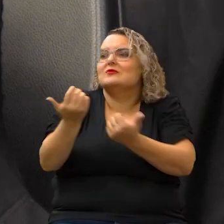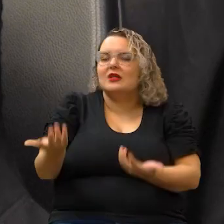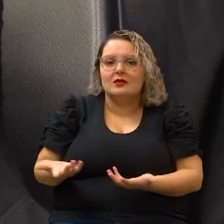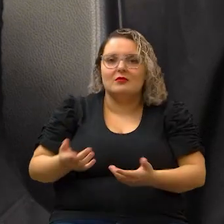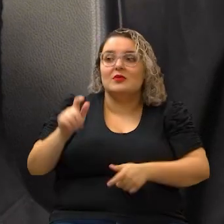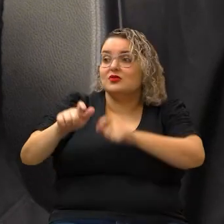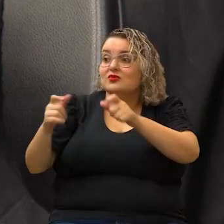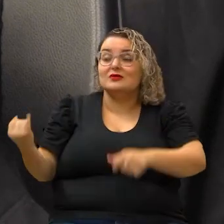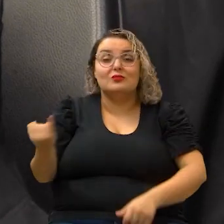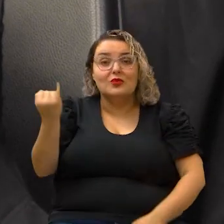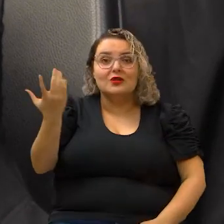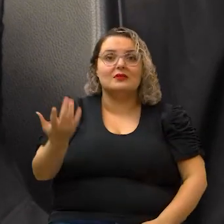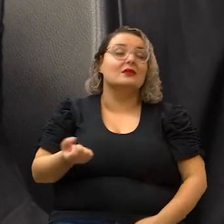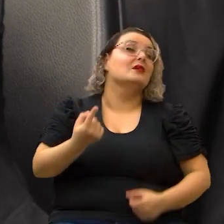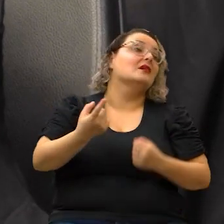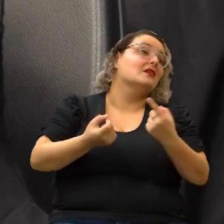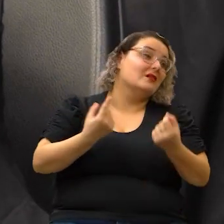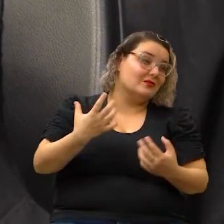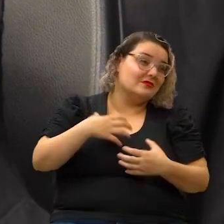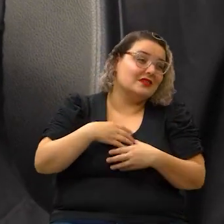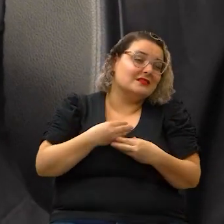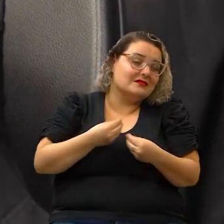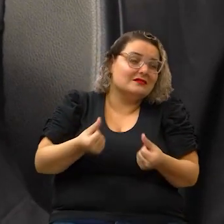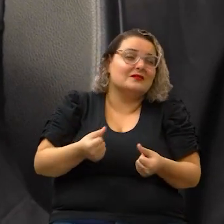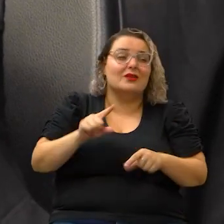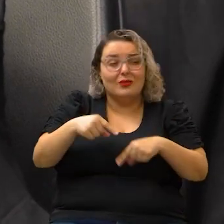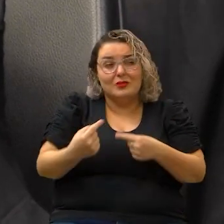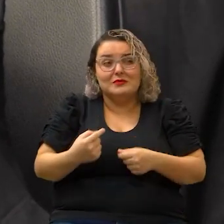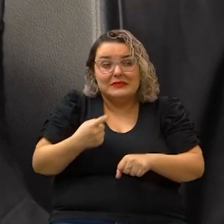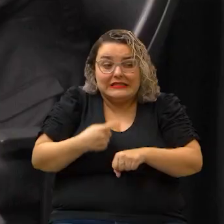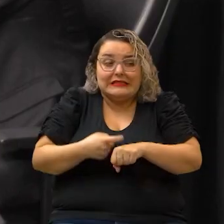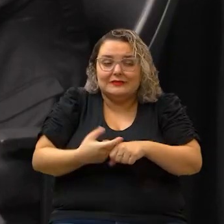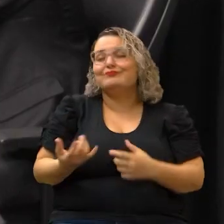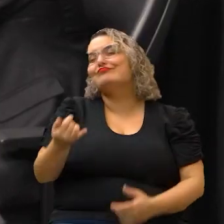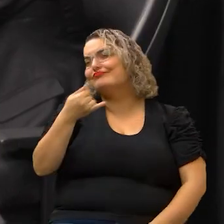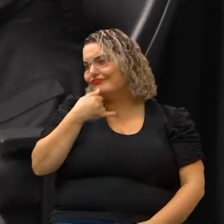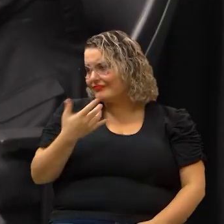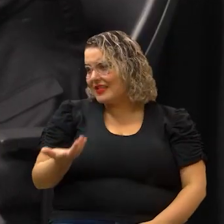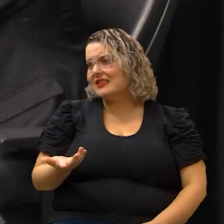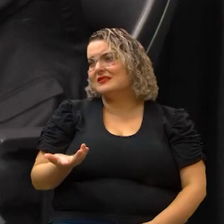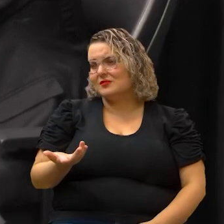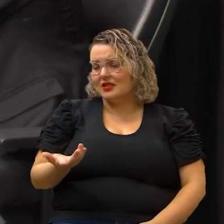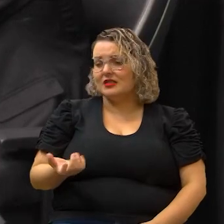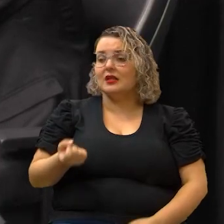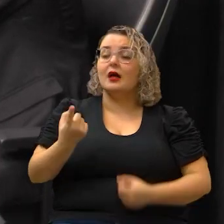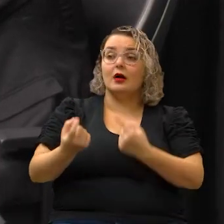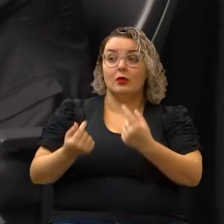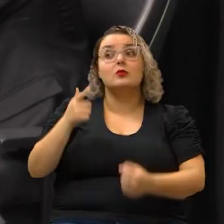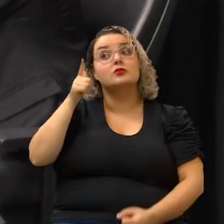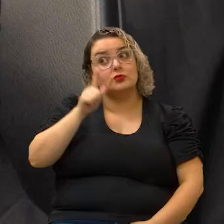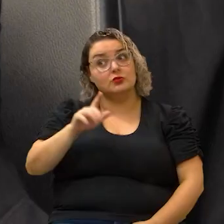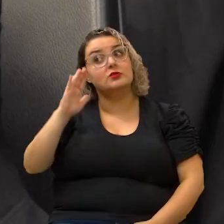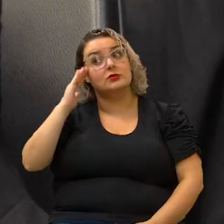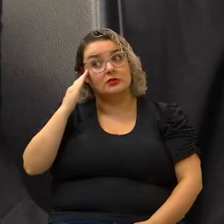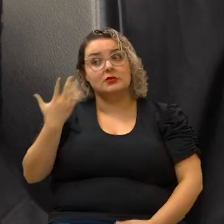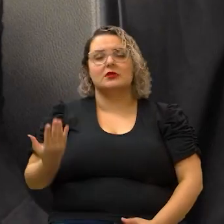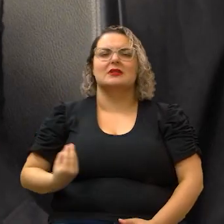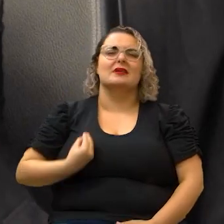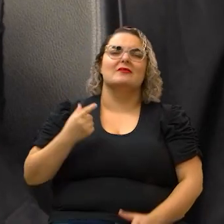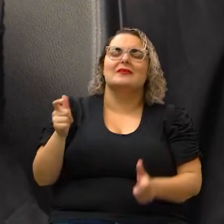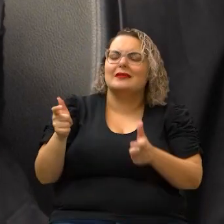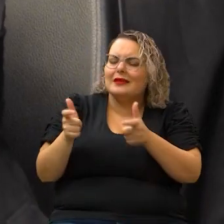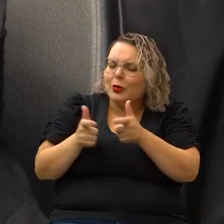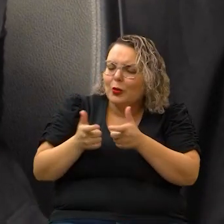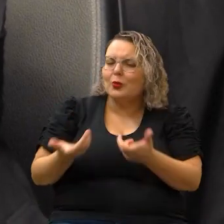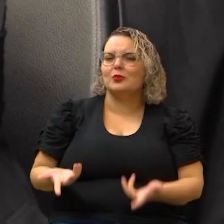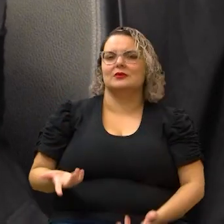insubstituíveis, pessoas que contribuíam demais. Alguns Então, ficaram mais sensíveis, outros mais rudes, né? infelizmente, alguns conseguiram entender que a vida